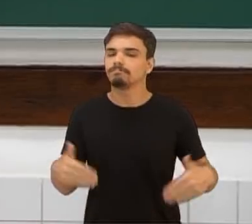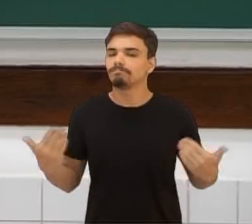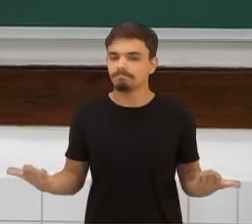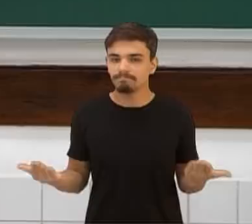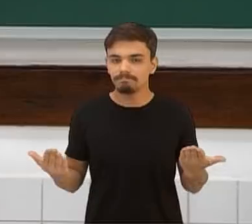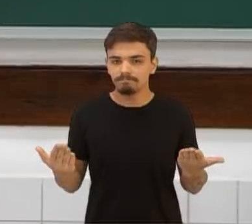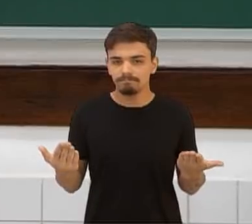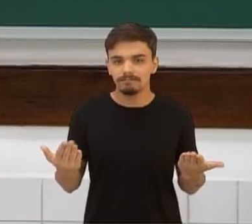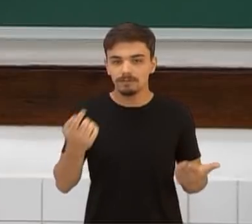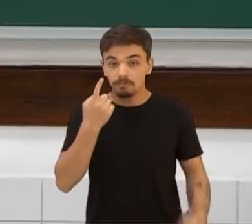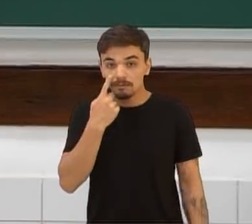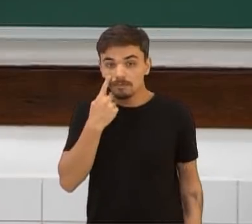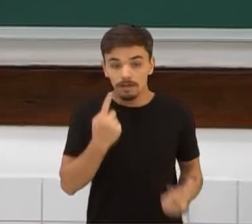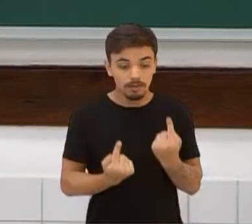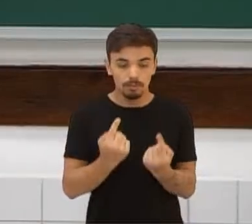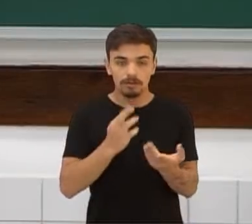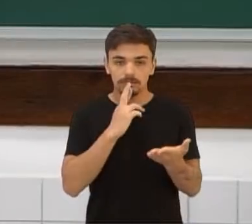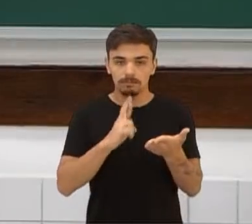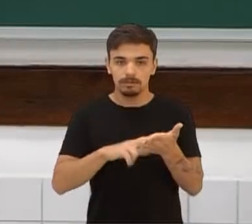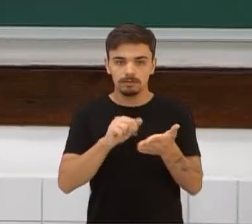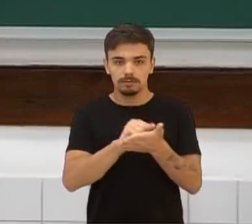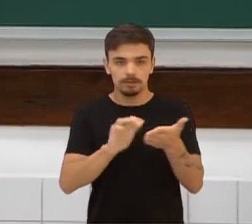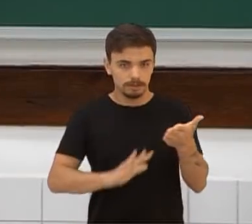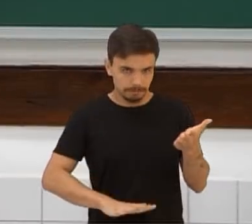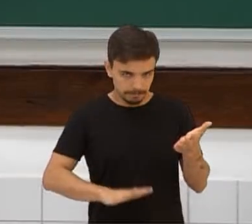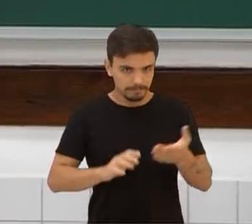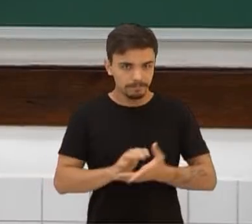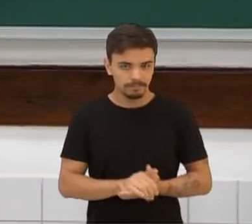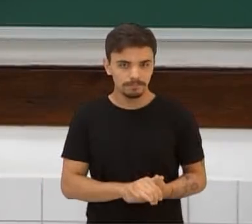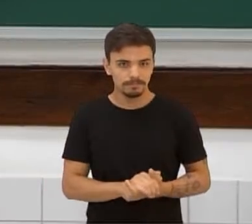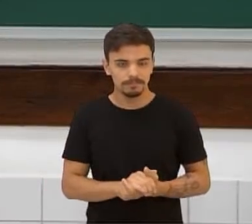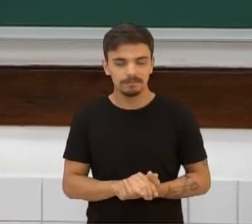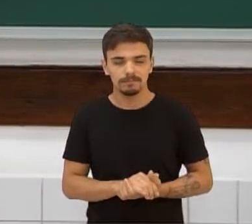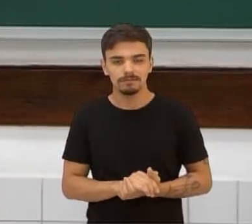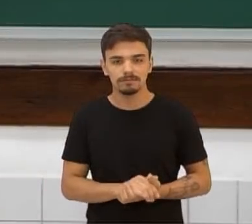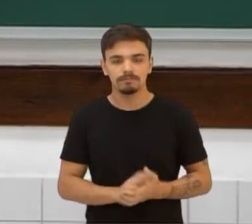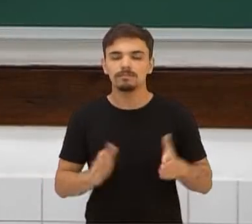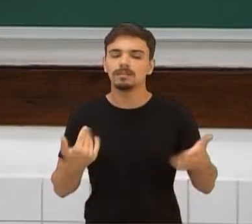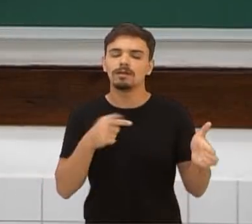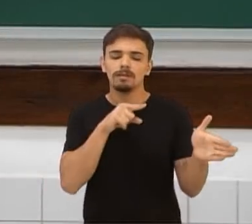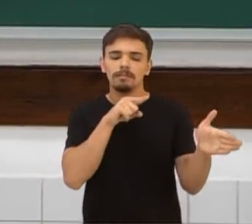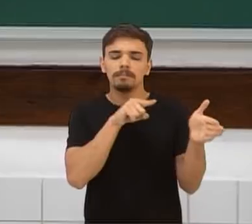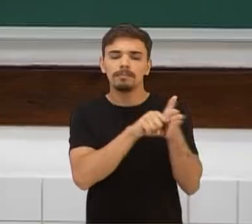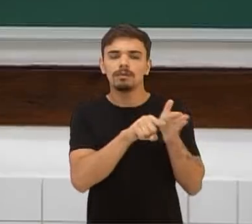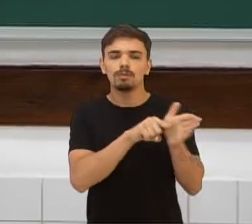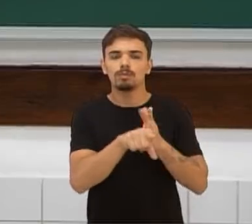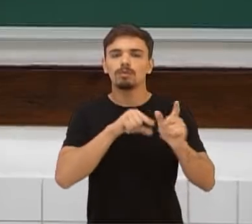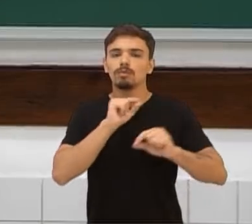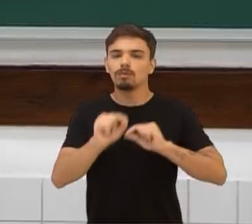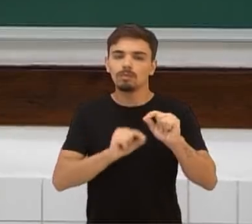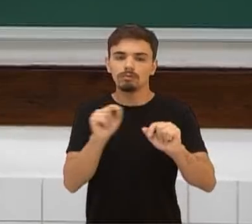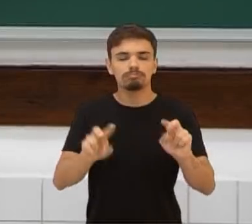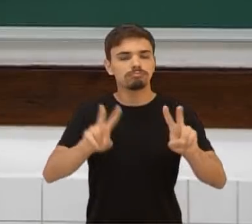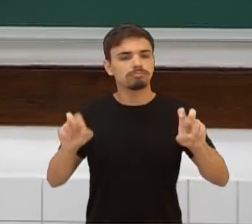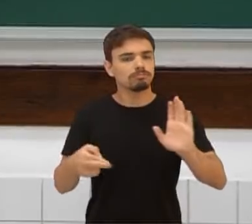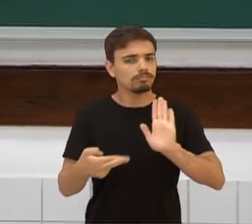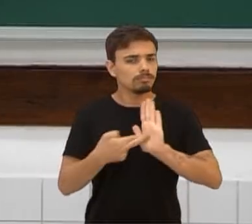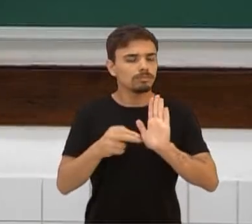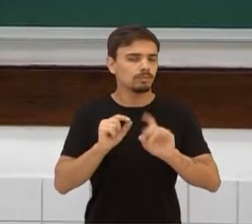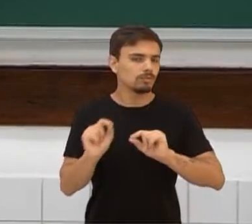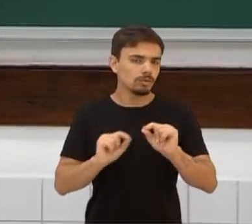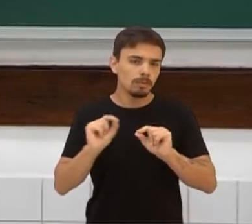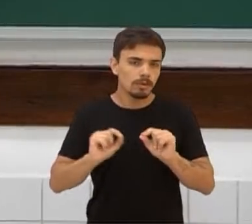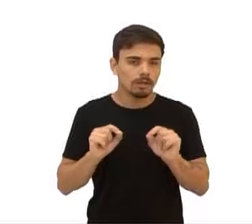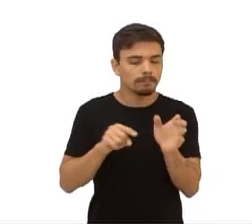Então, pessoal, vamos ver qual é a resposta correta da nossa atividade. A pergunta, ela se referia, né, para a gente pegar